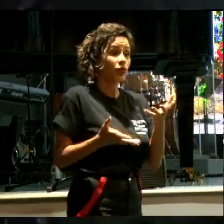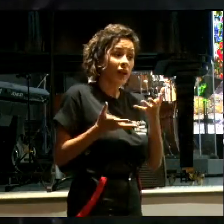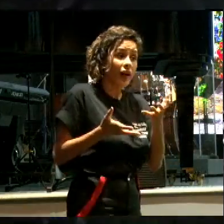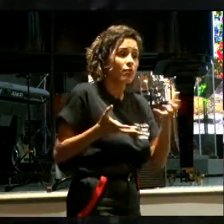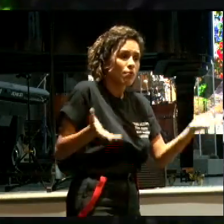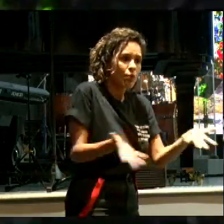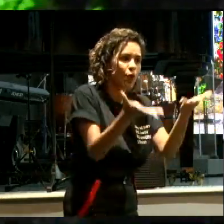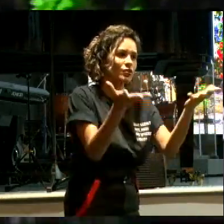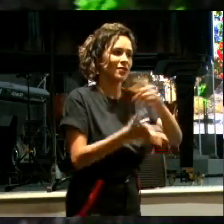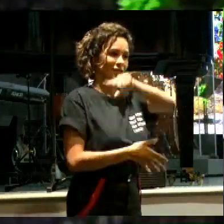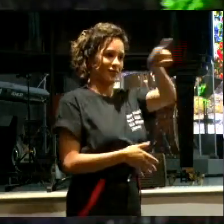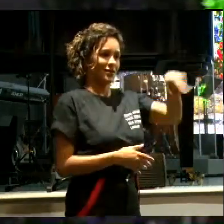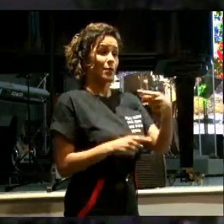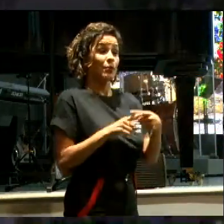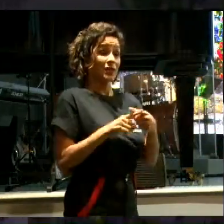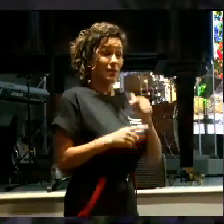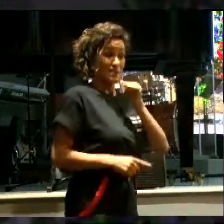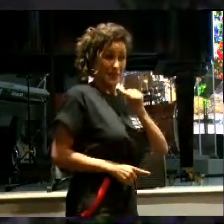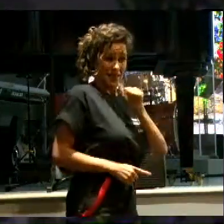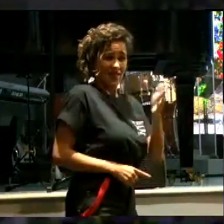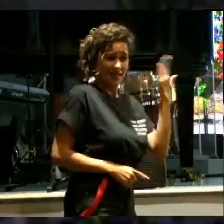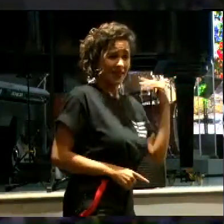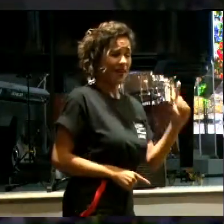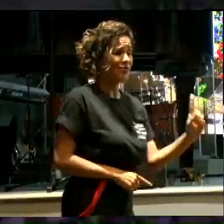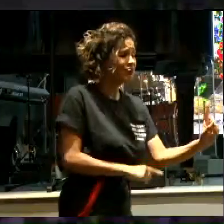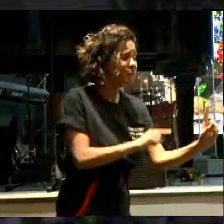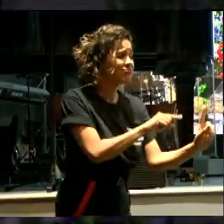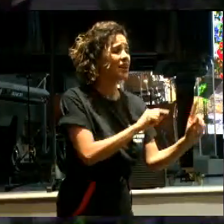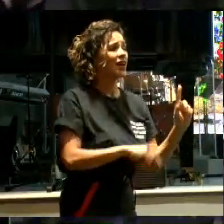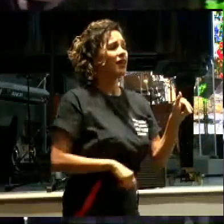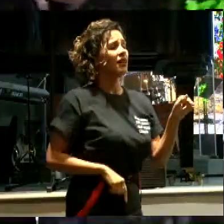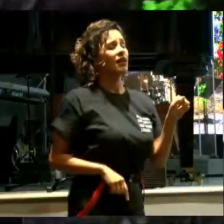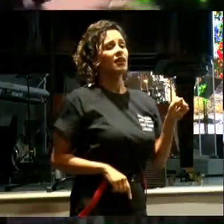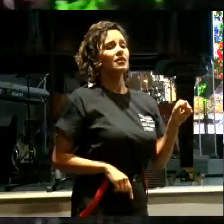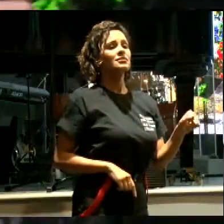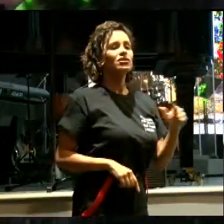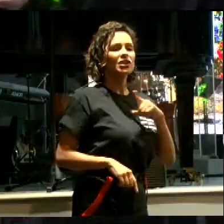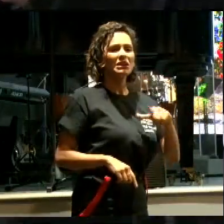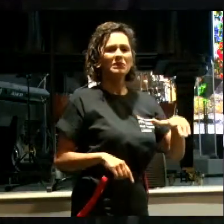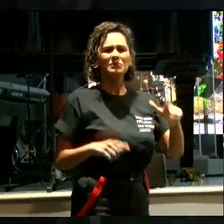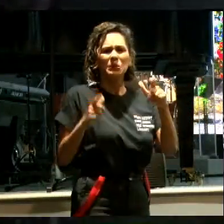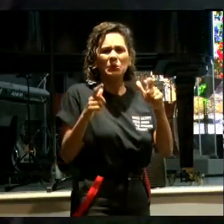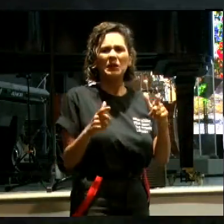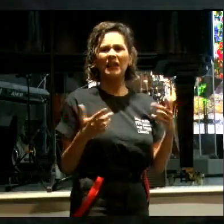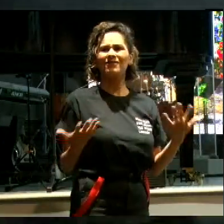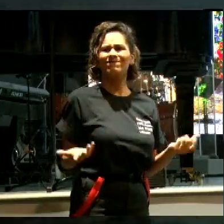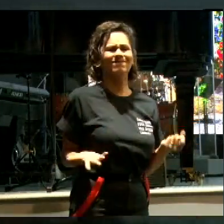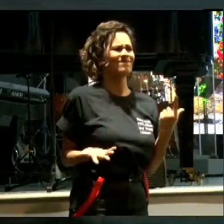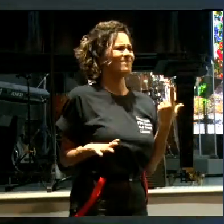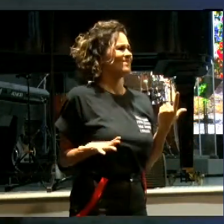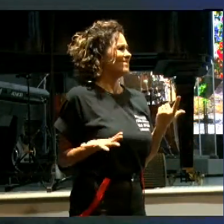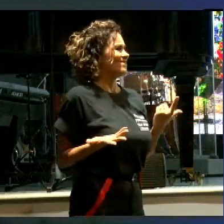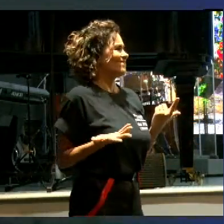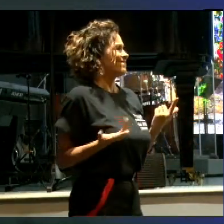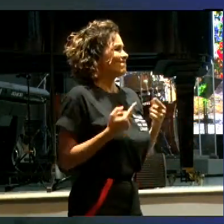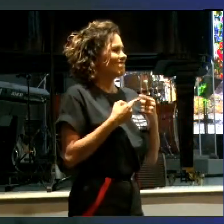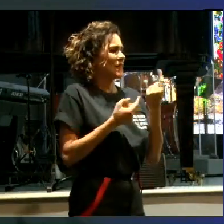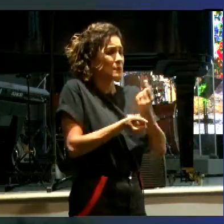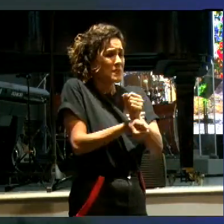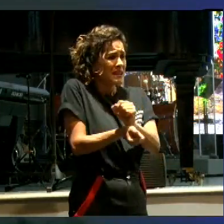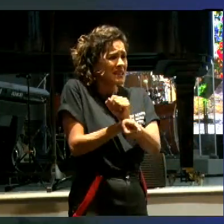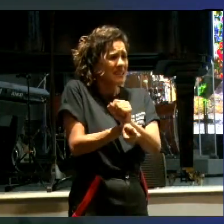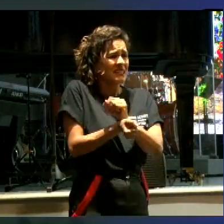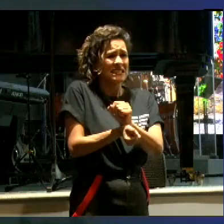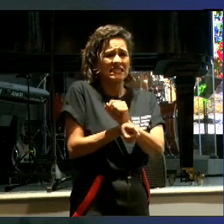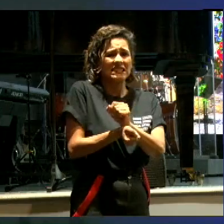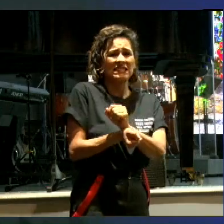ela mesmo num ambiente hostil, mesmo num ambiente que ela poderia falar assim, eu nunca vou poder